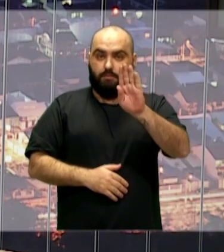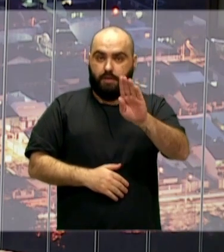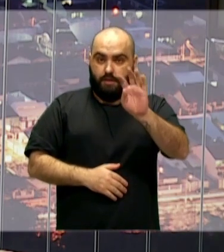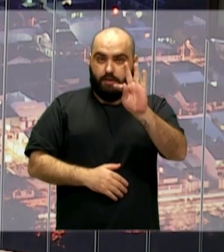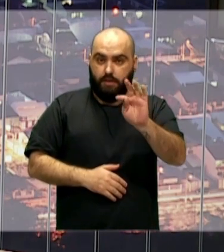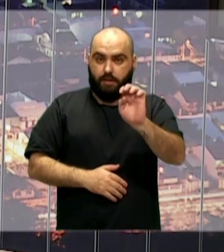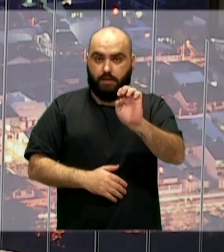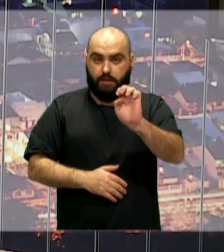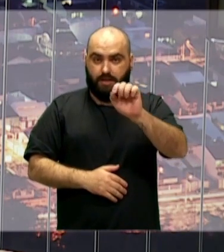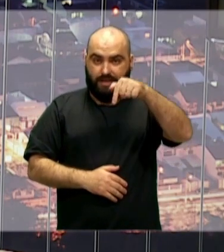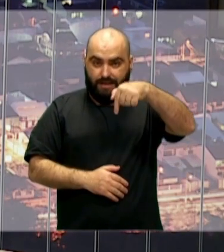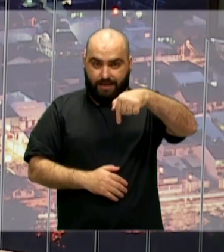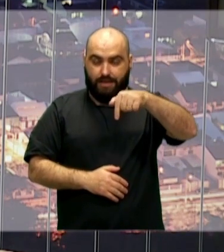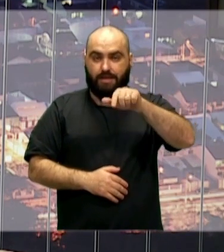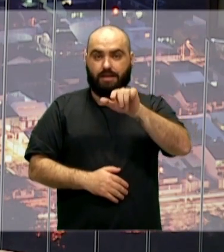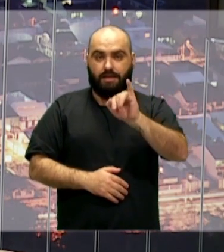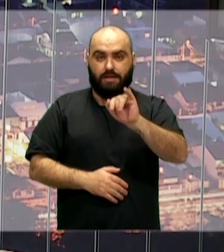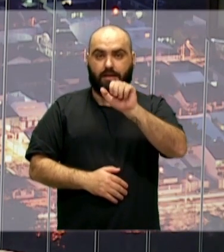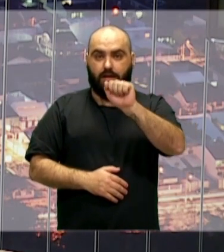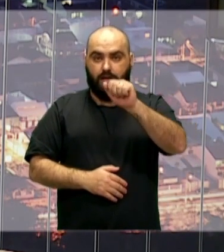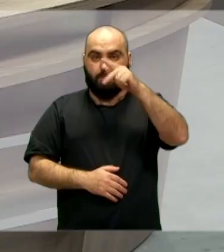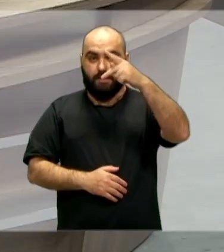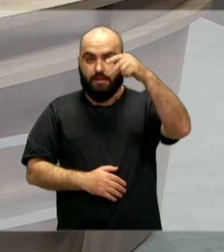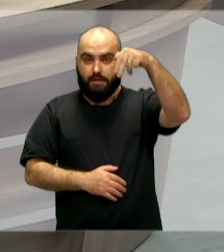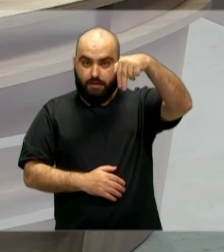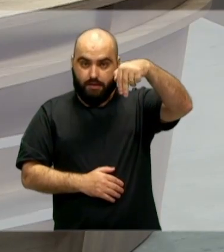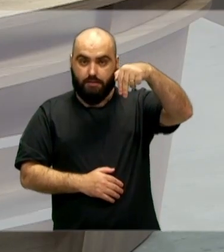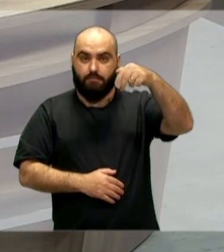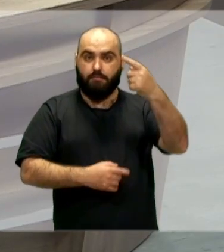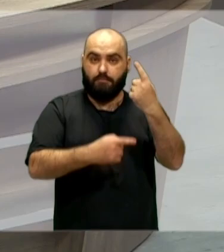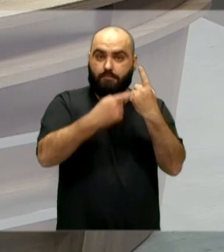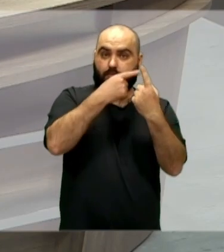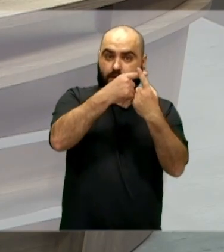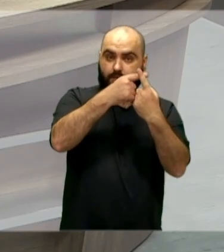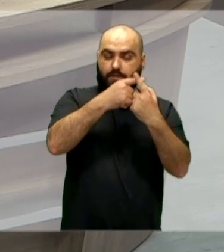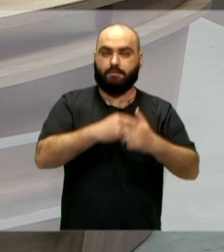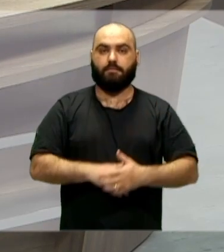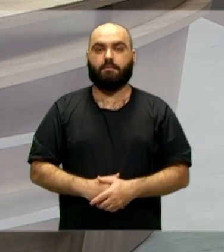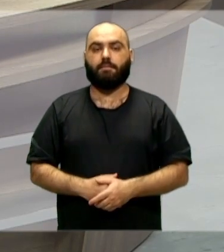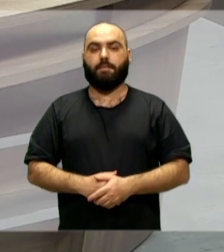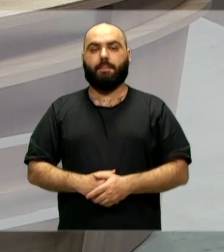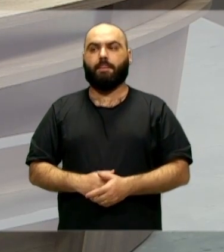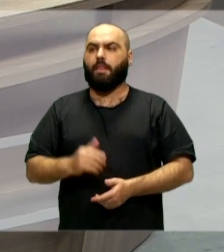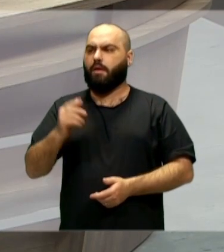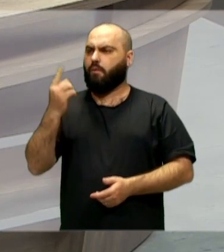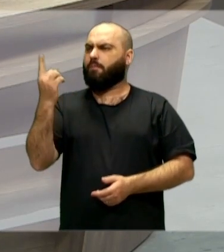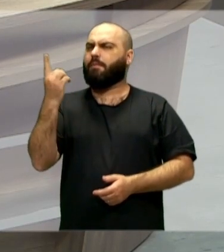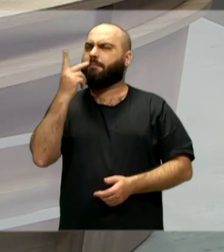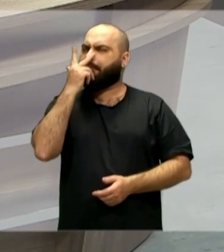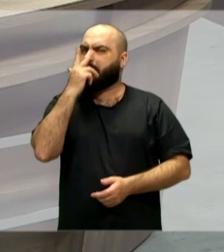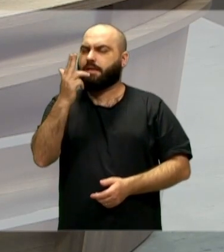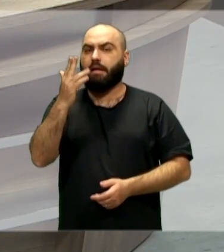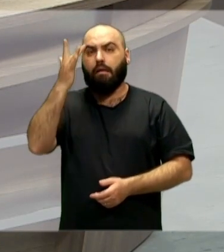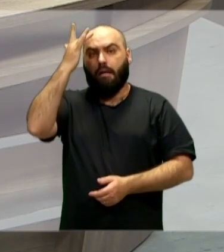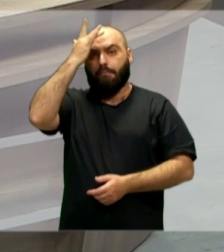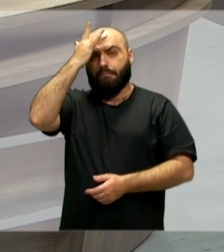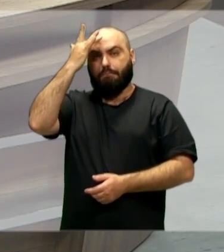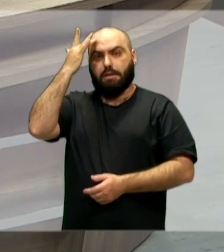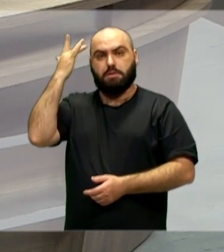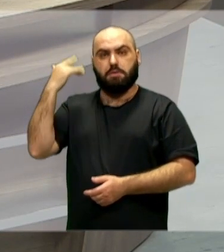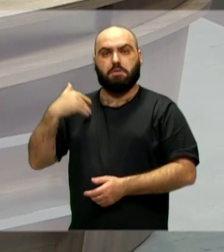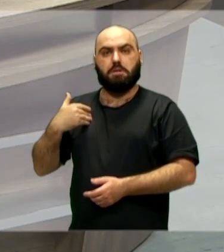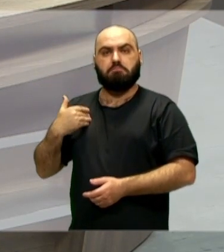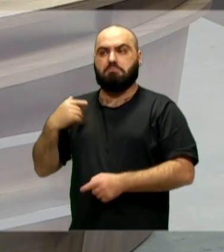LGBTQIAPN, APN+. Uma das letras representa, inclusive, aquelas pessoas que não se identificam com gênero